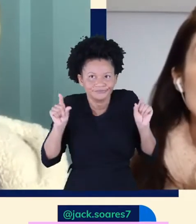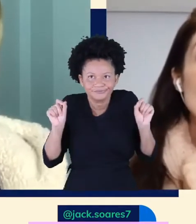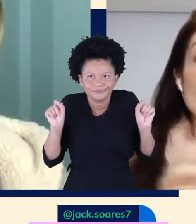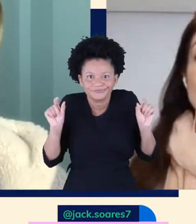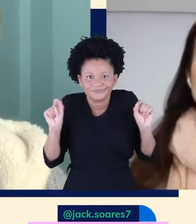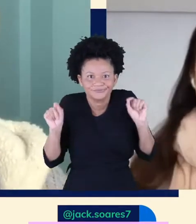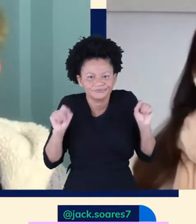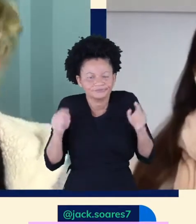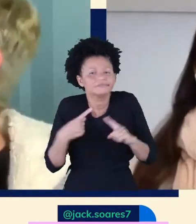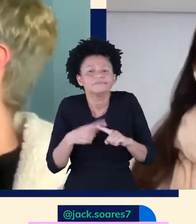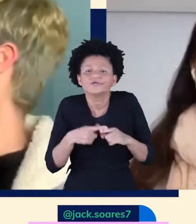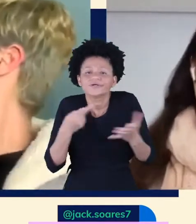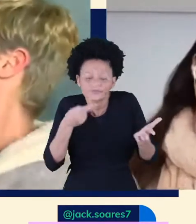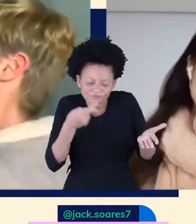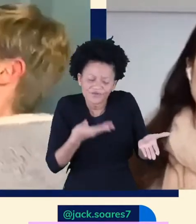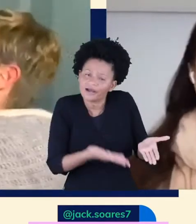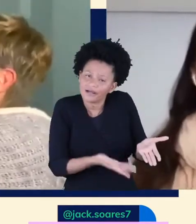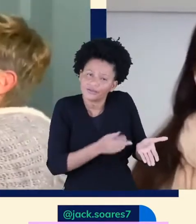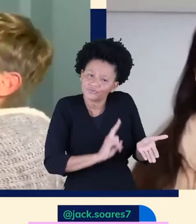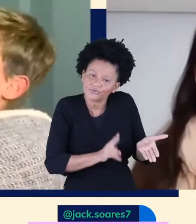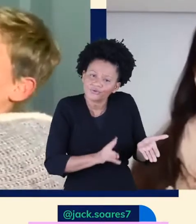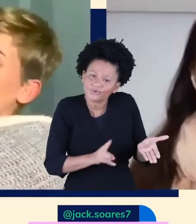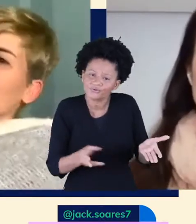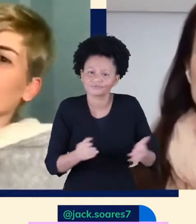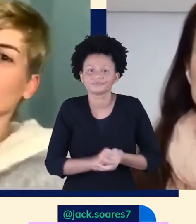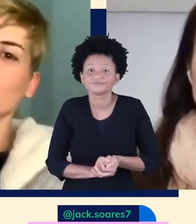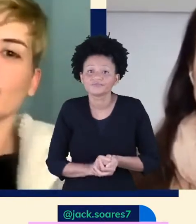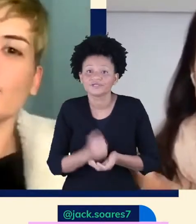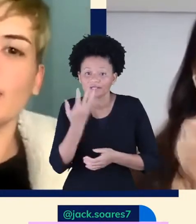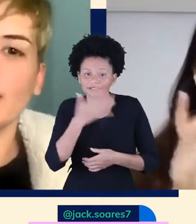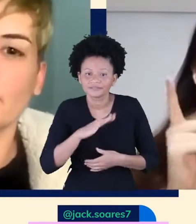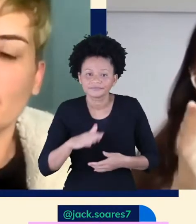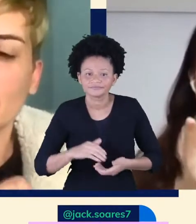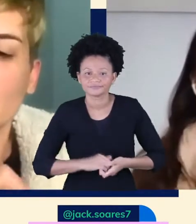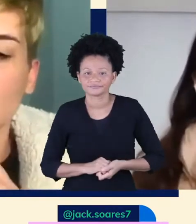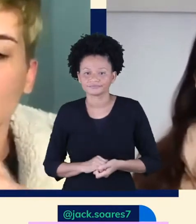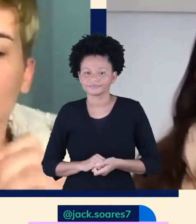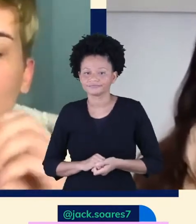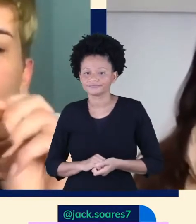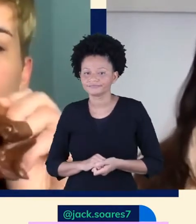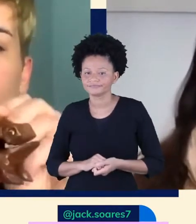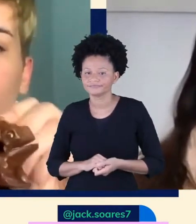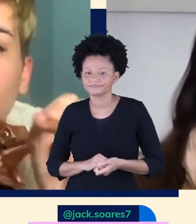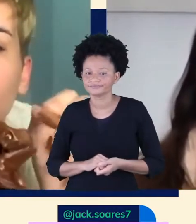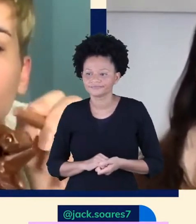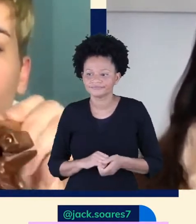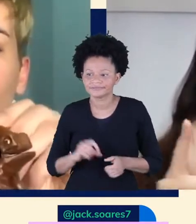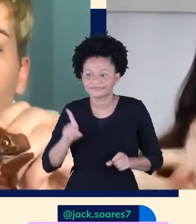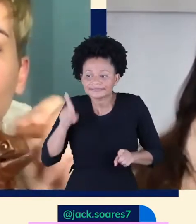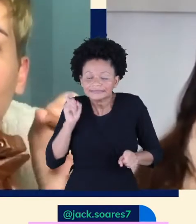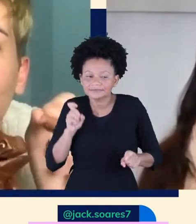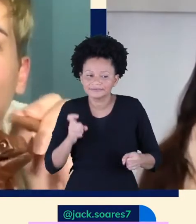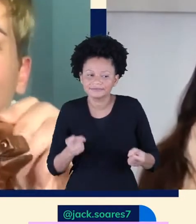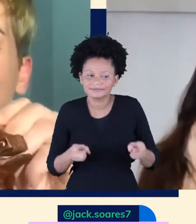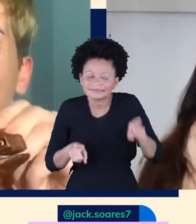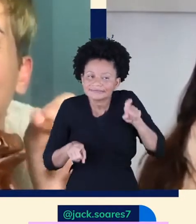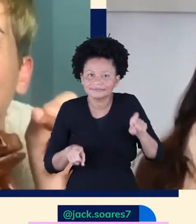Cri, cri, cri. Poxa, por que não está falando dessa parte? Eu tenho Aí grilinho a pra fazer. criança